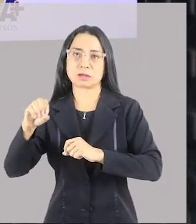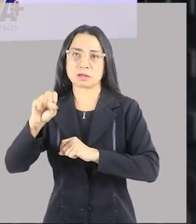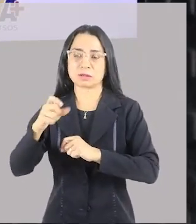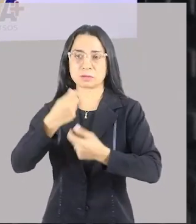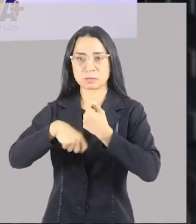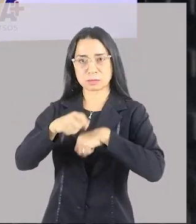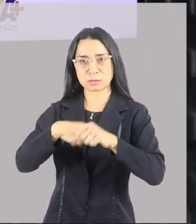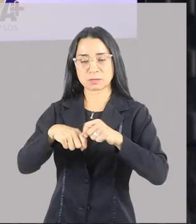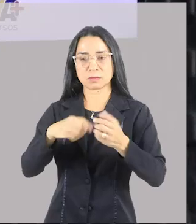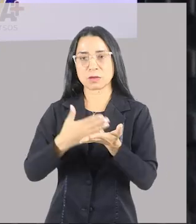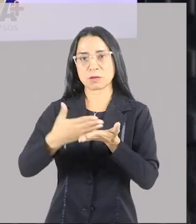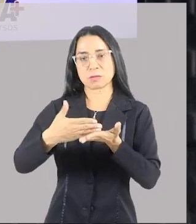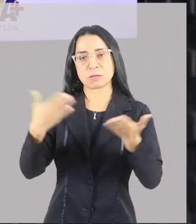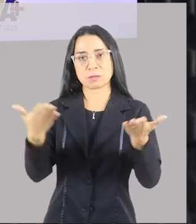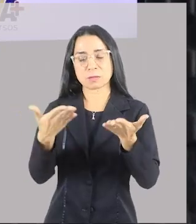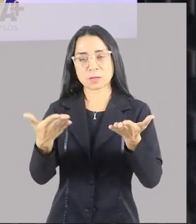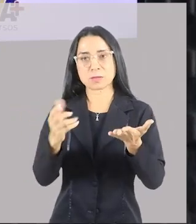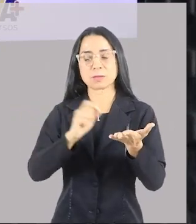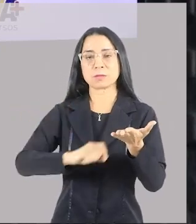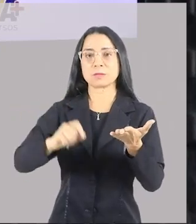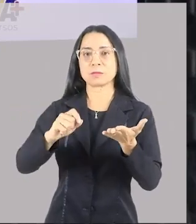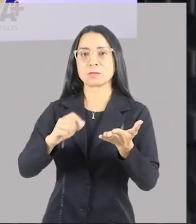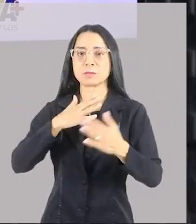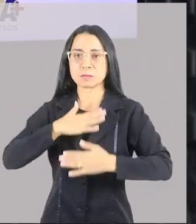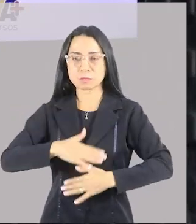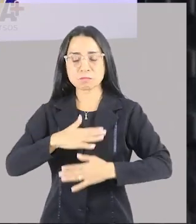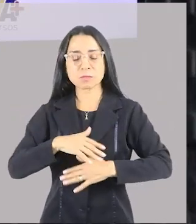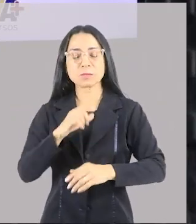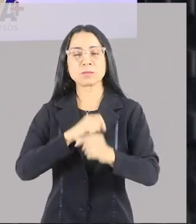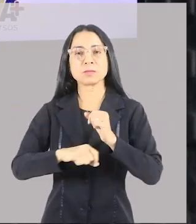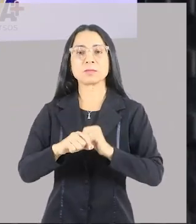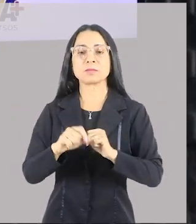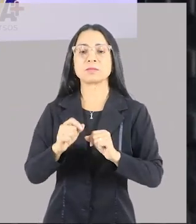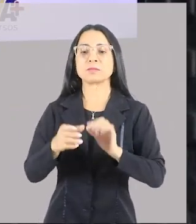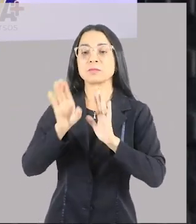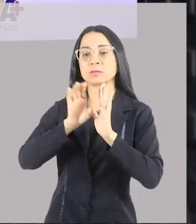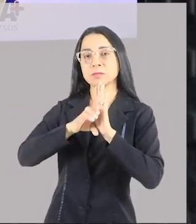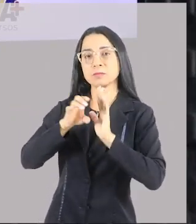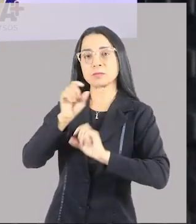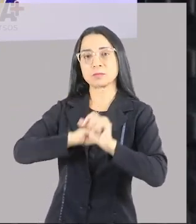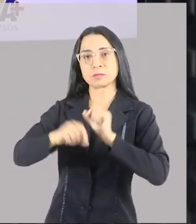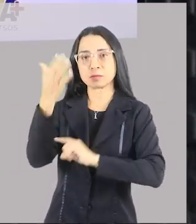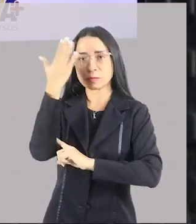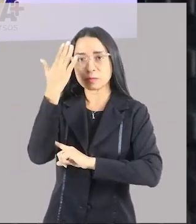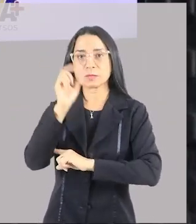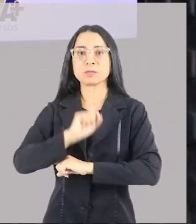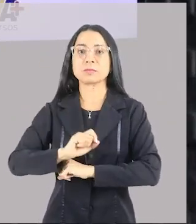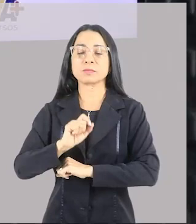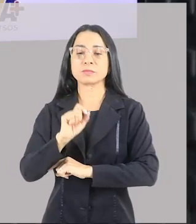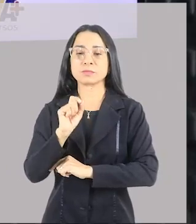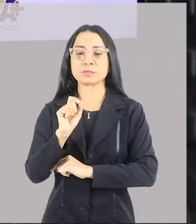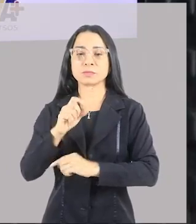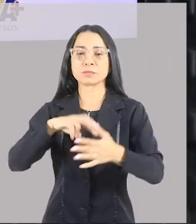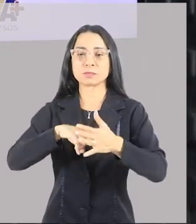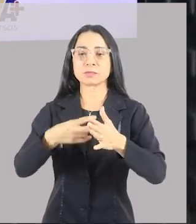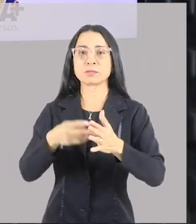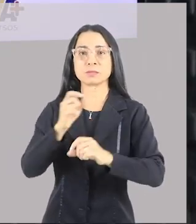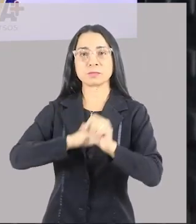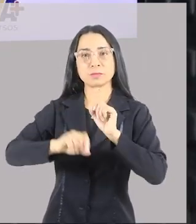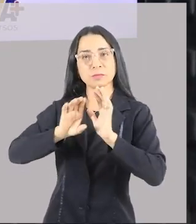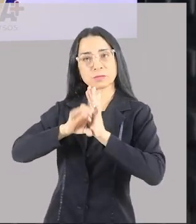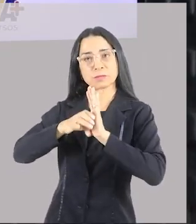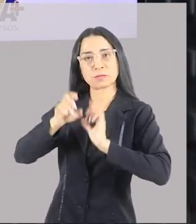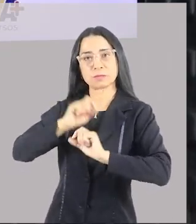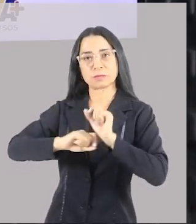administrativos. Então nós começaremos aqui hoje, pausadamente, com calma, conceituando e entendendo um pouco mais sobre o